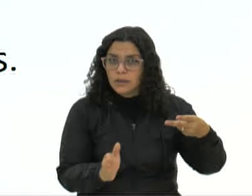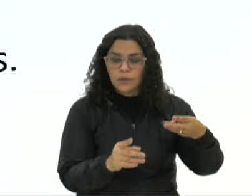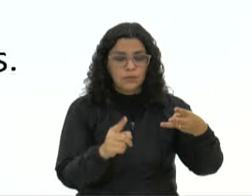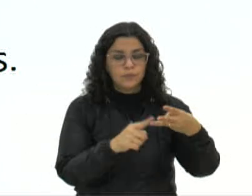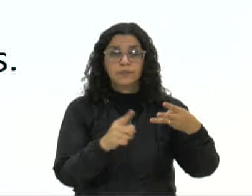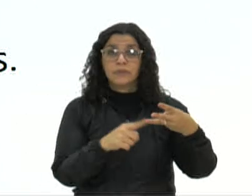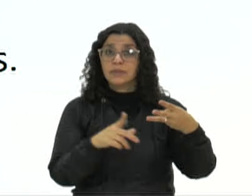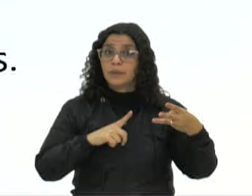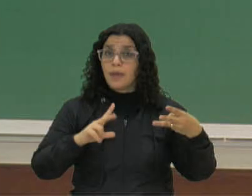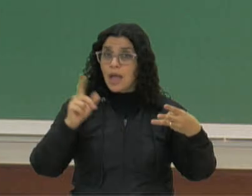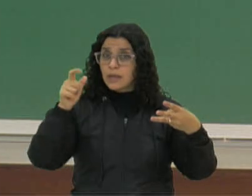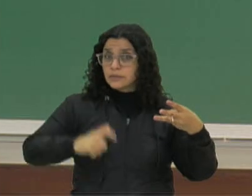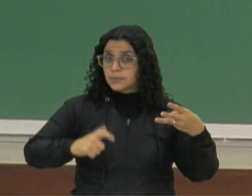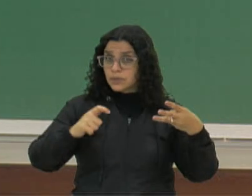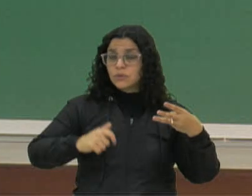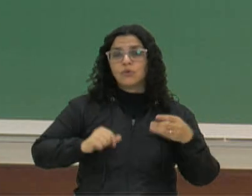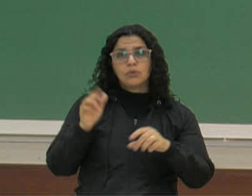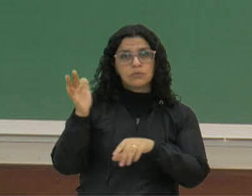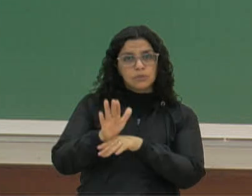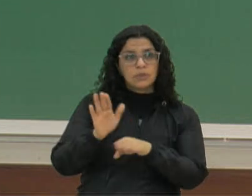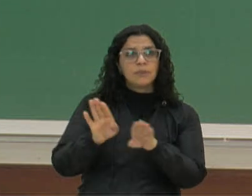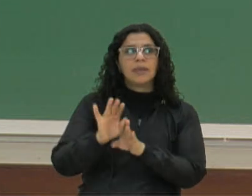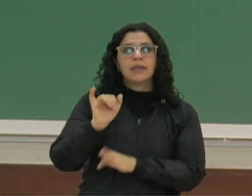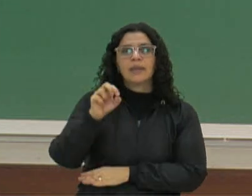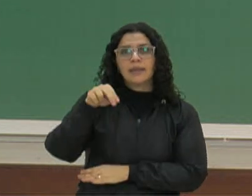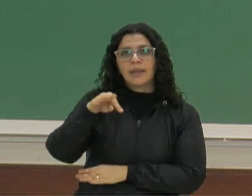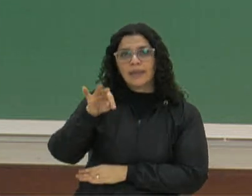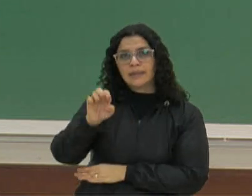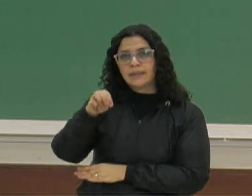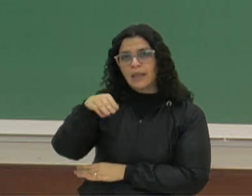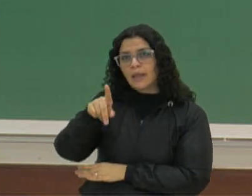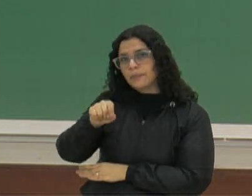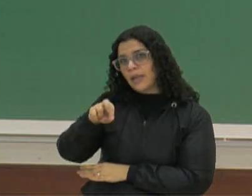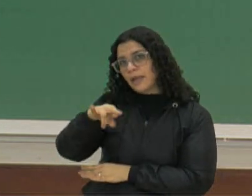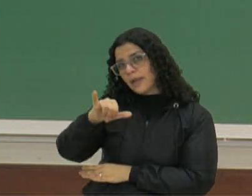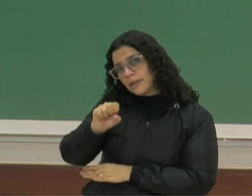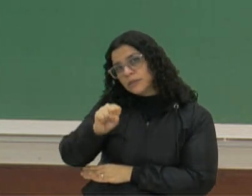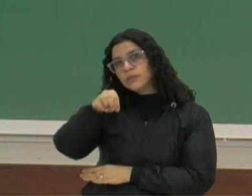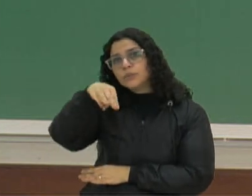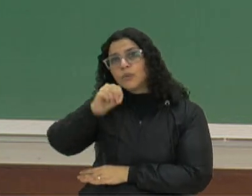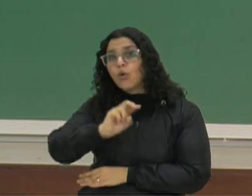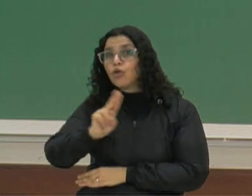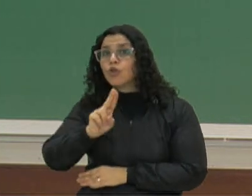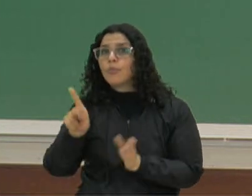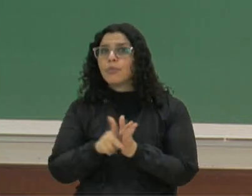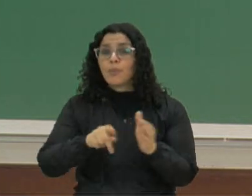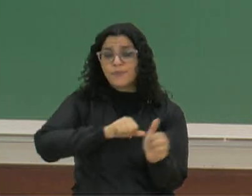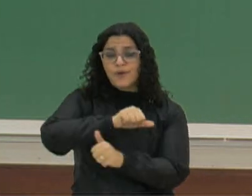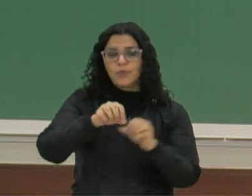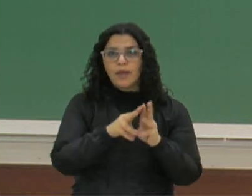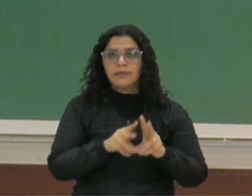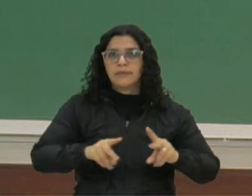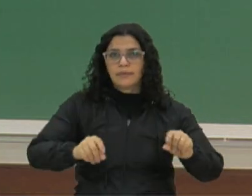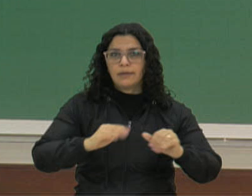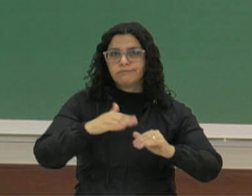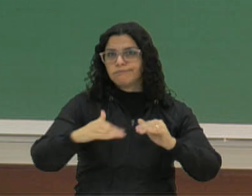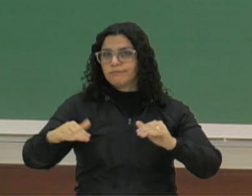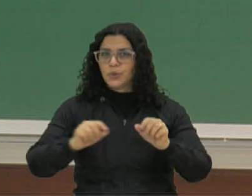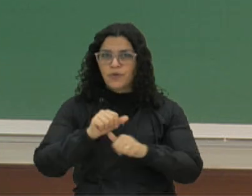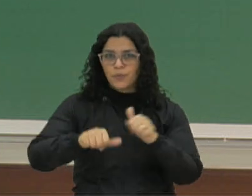com os seres vivos. O intemperismo é o processo de transformação, desse relevo, dessa modificação na